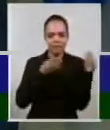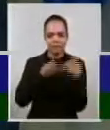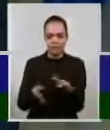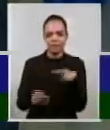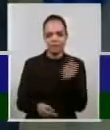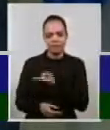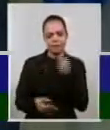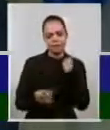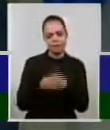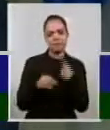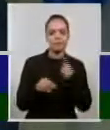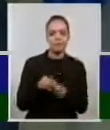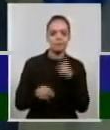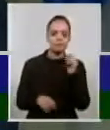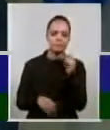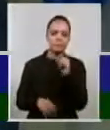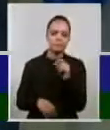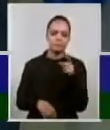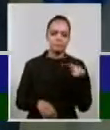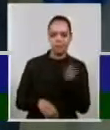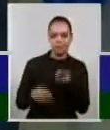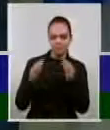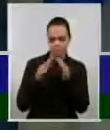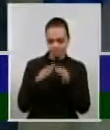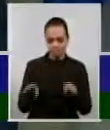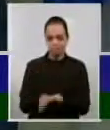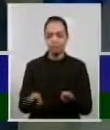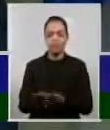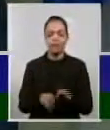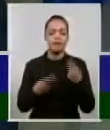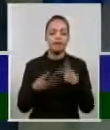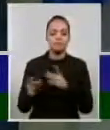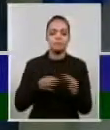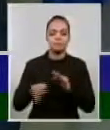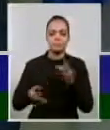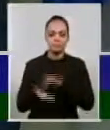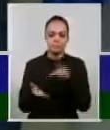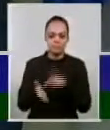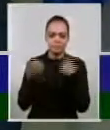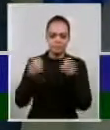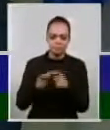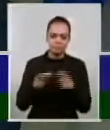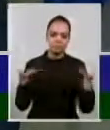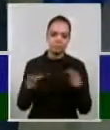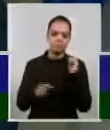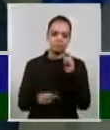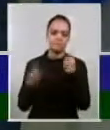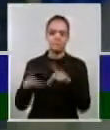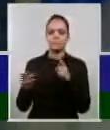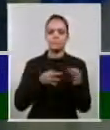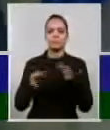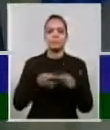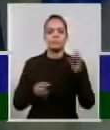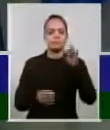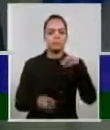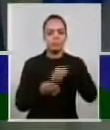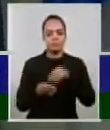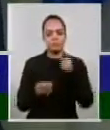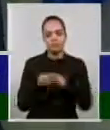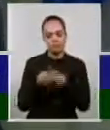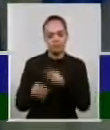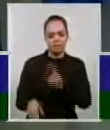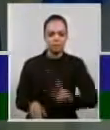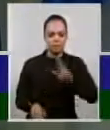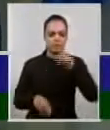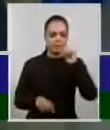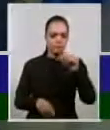na nossa cidade e que vai para as nossas casas. Esse projeto realmente tinha que ser ampliado, ele era só dentro do município de Uberlândia